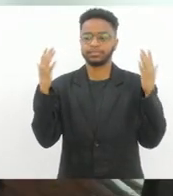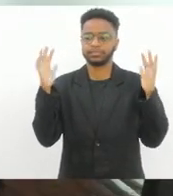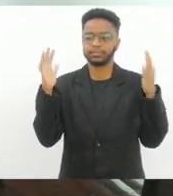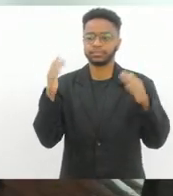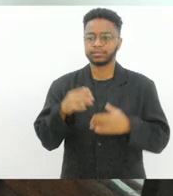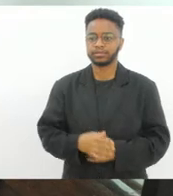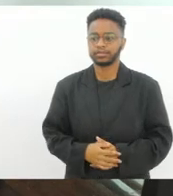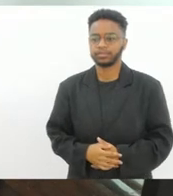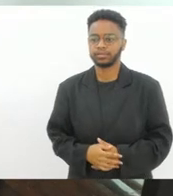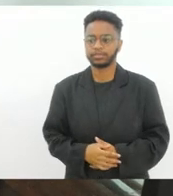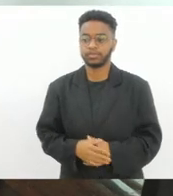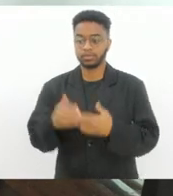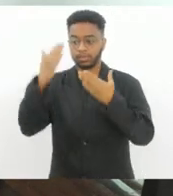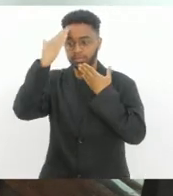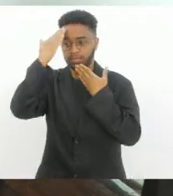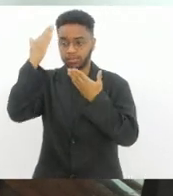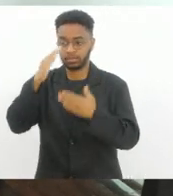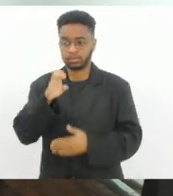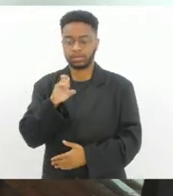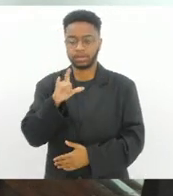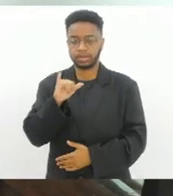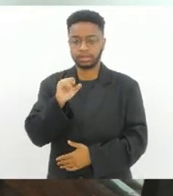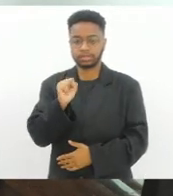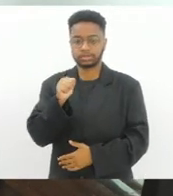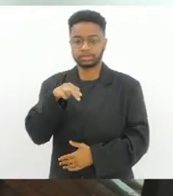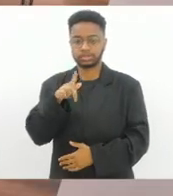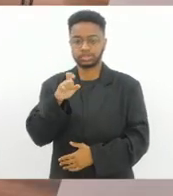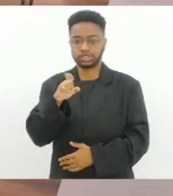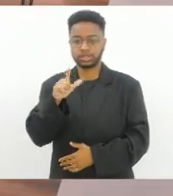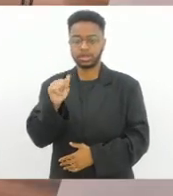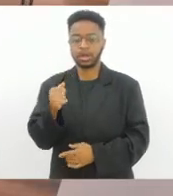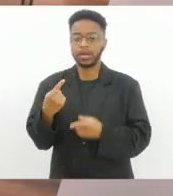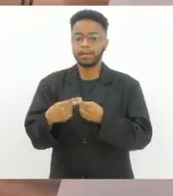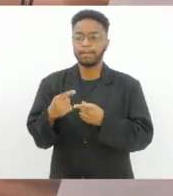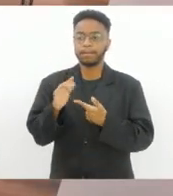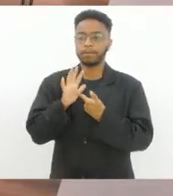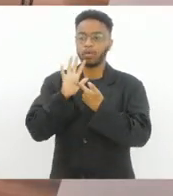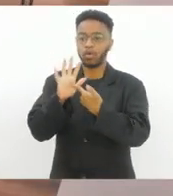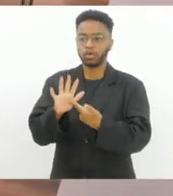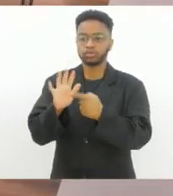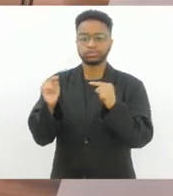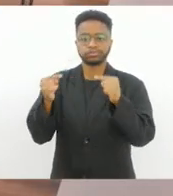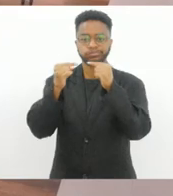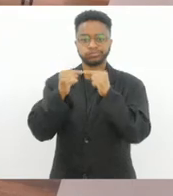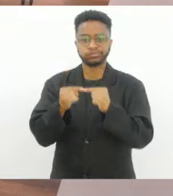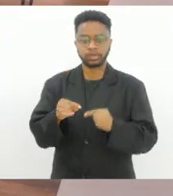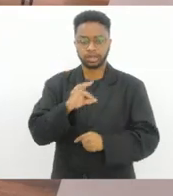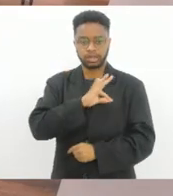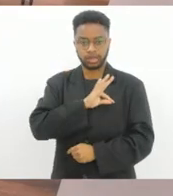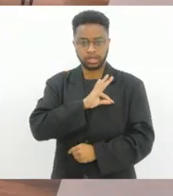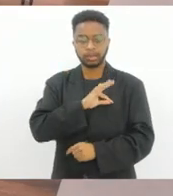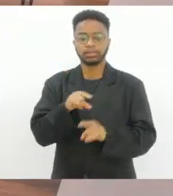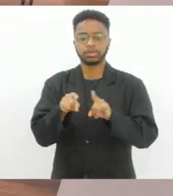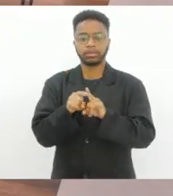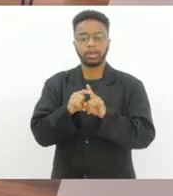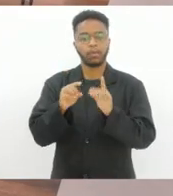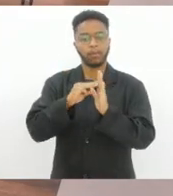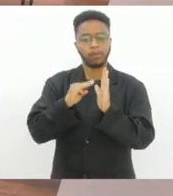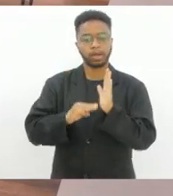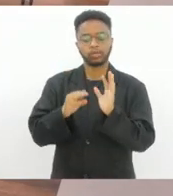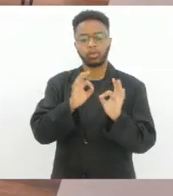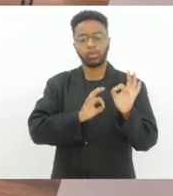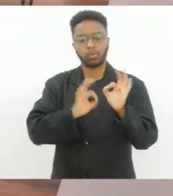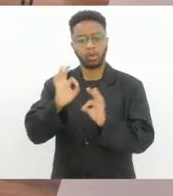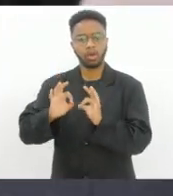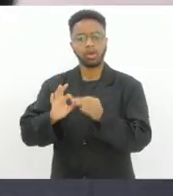Muito obrigada, Elisângela, por demonstrar, assim, tecnicamente, metodologicamente,